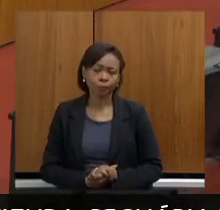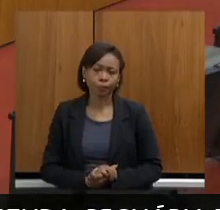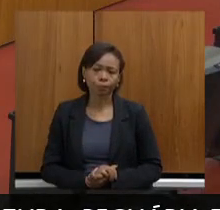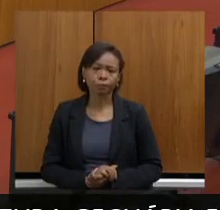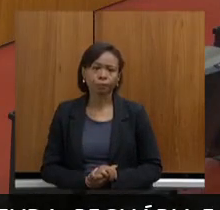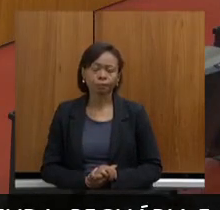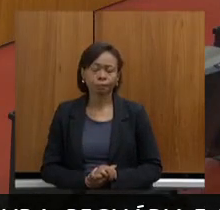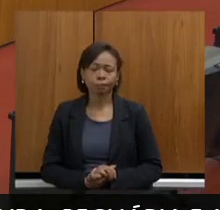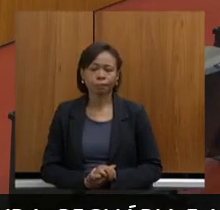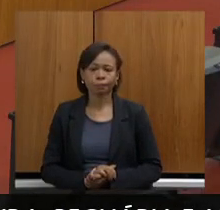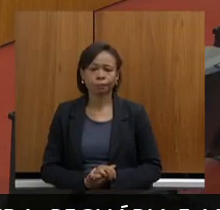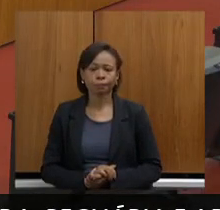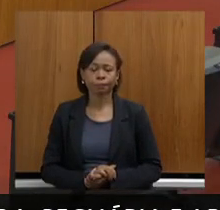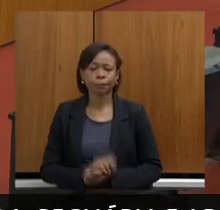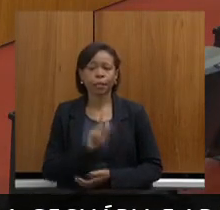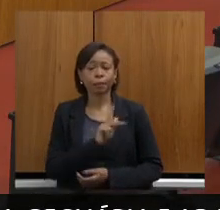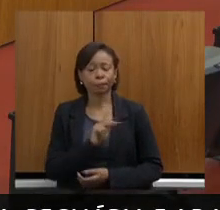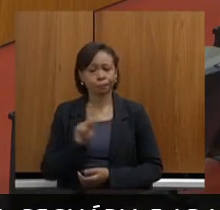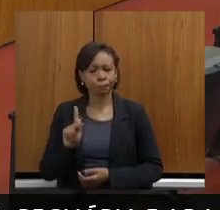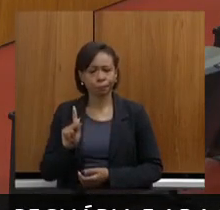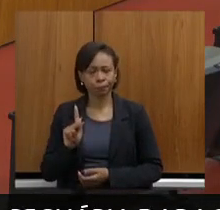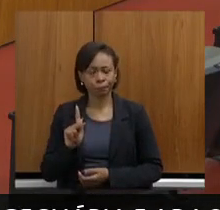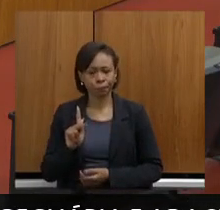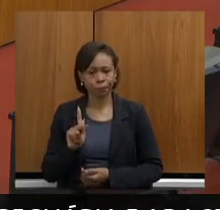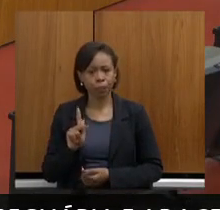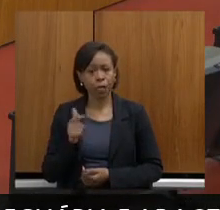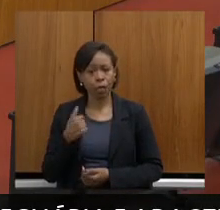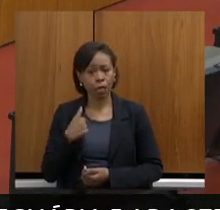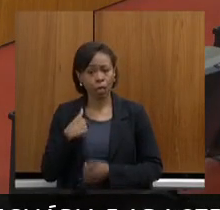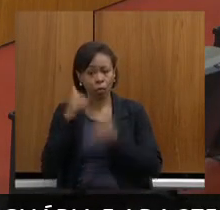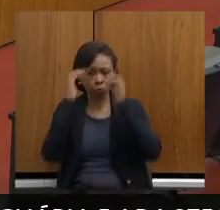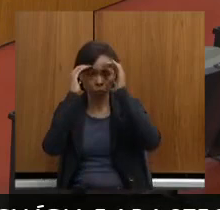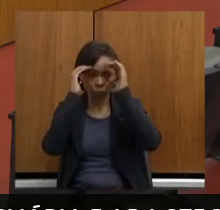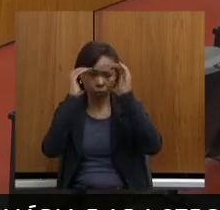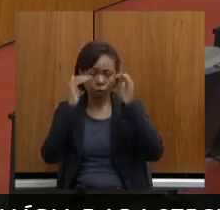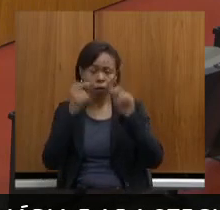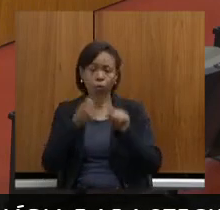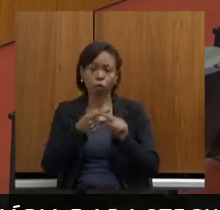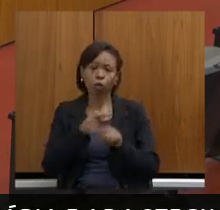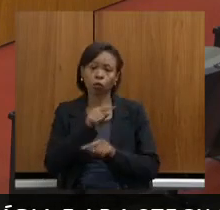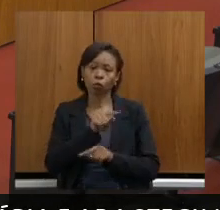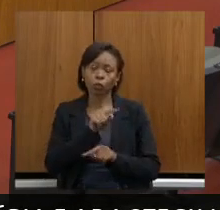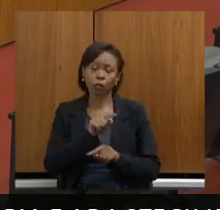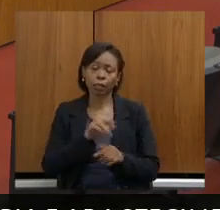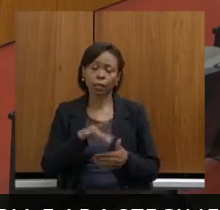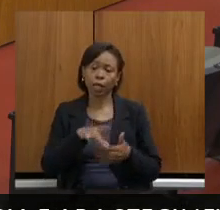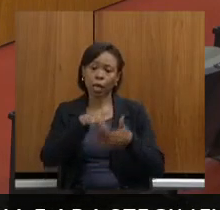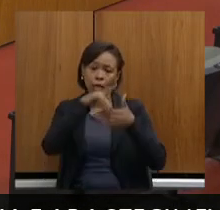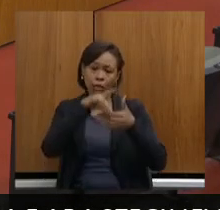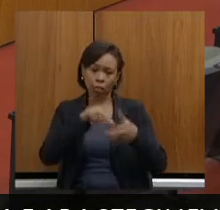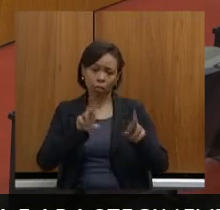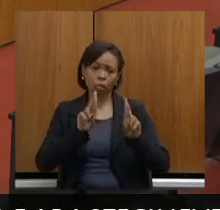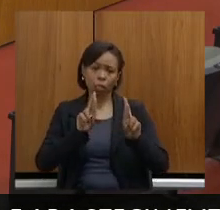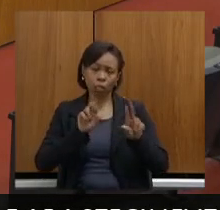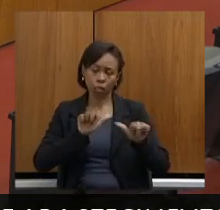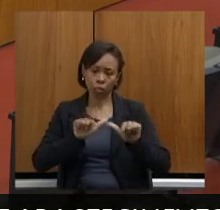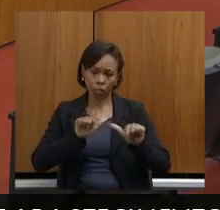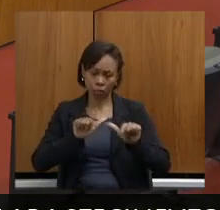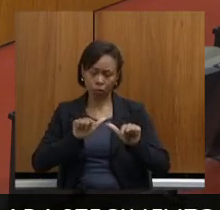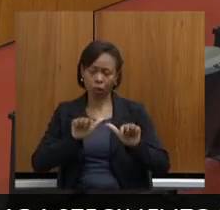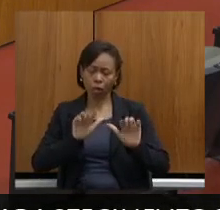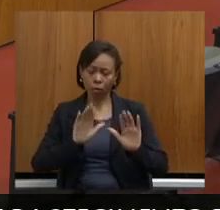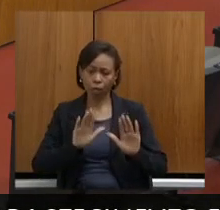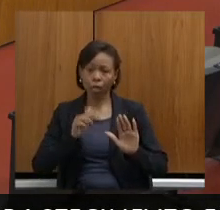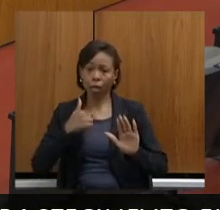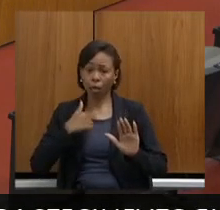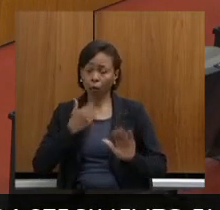o presidente eu vou respeitar porque o Senhor é que conduz os trabalhos mas quando eu fiz o pedido